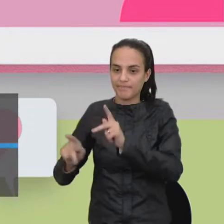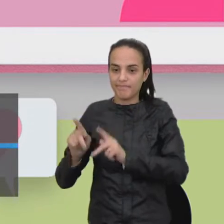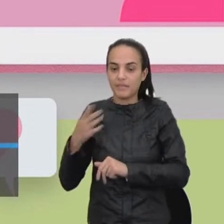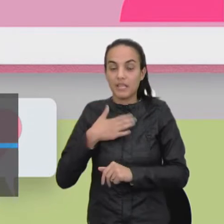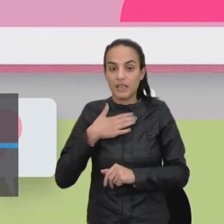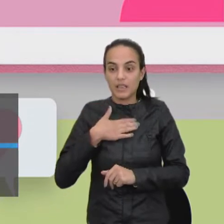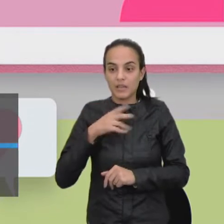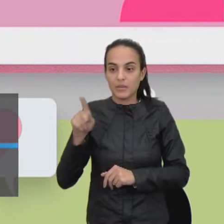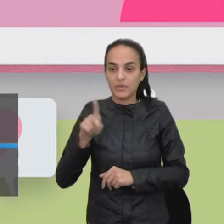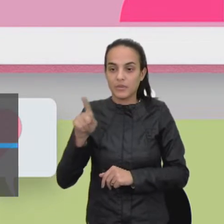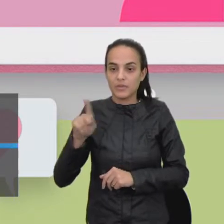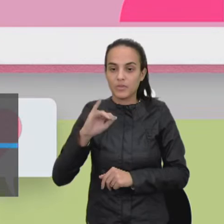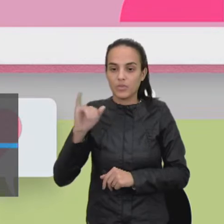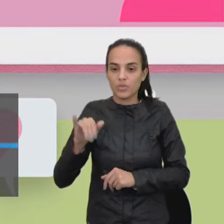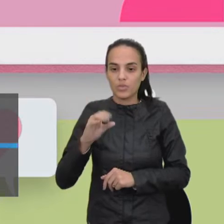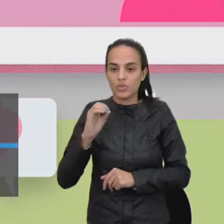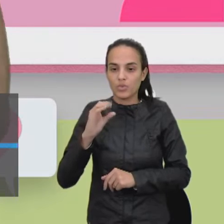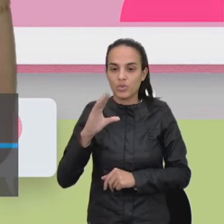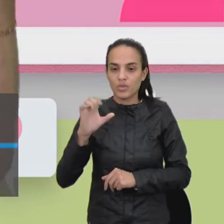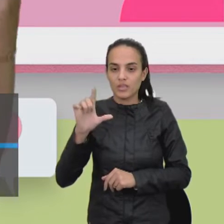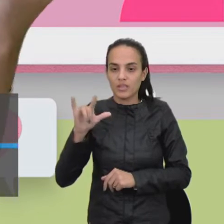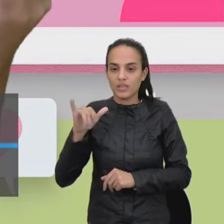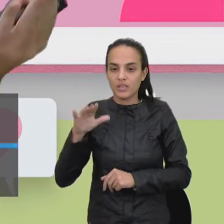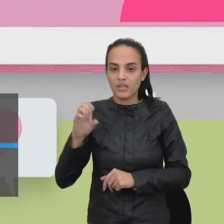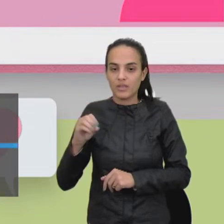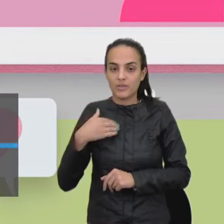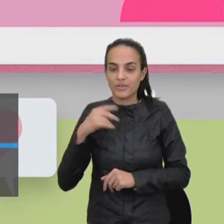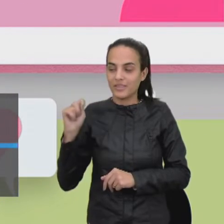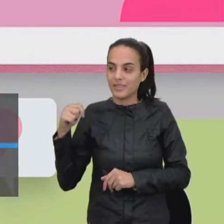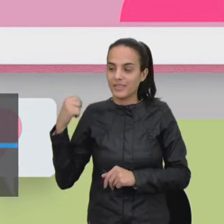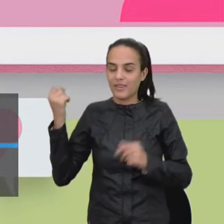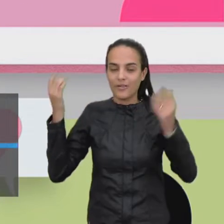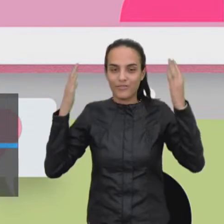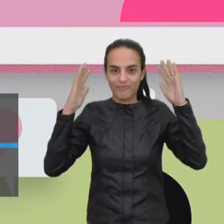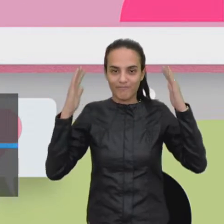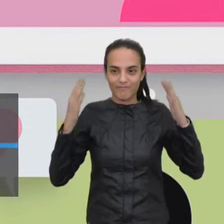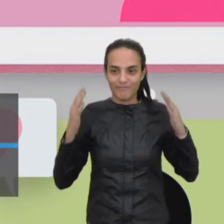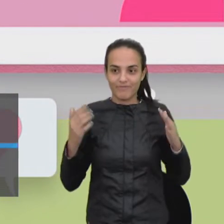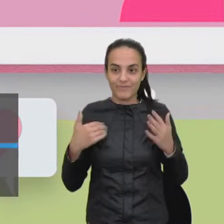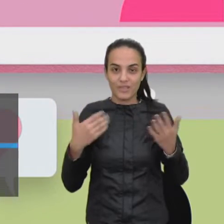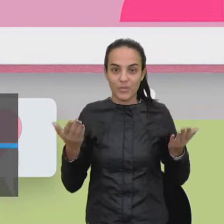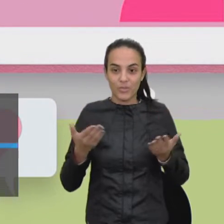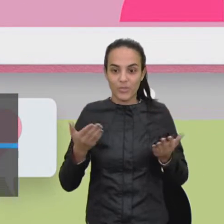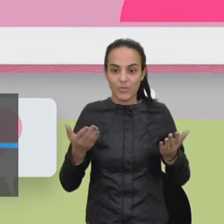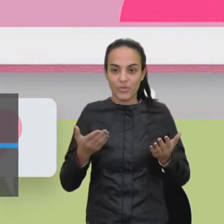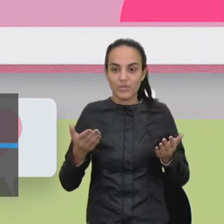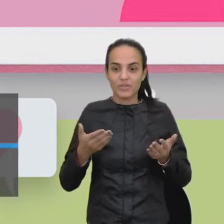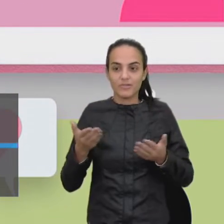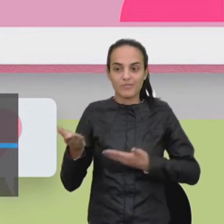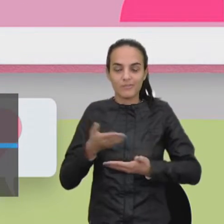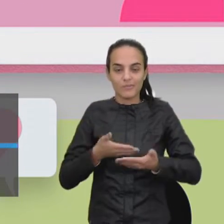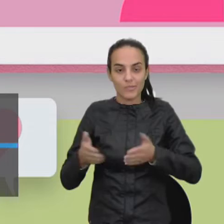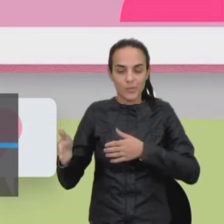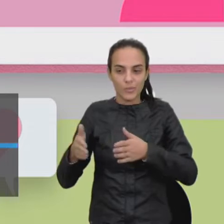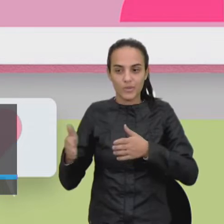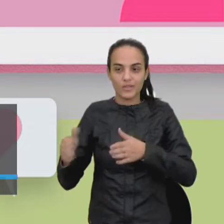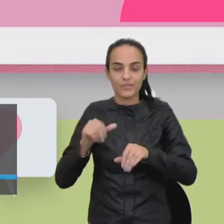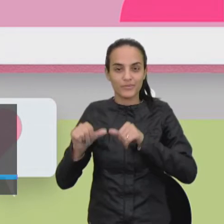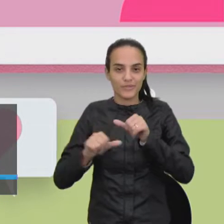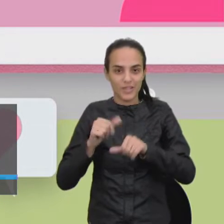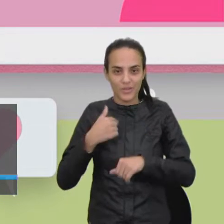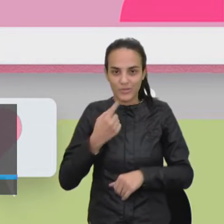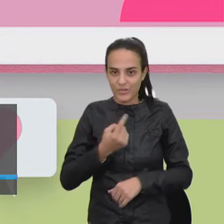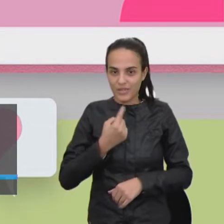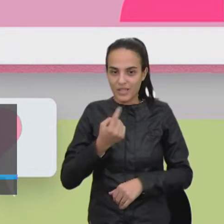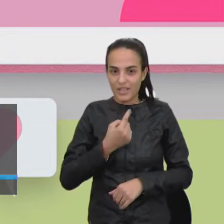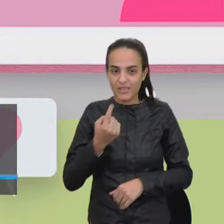o professor Jocélio e este é o meu sinal e estou aqui hoje para mais um momento de troca e não estou sozinho, estou